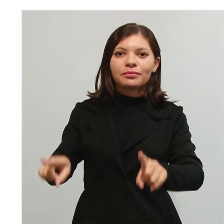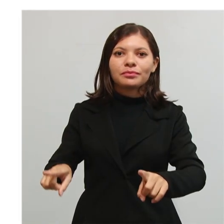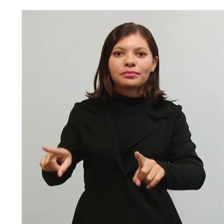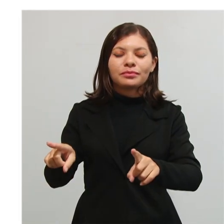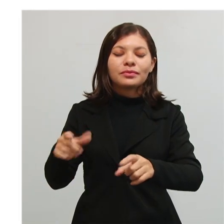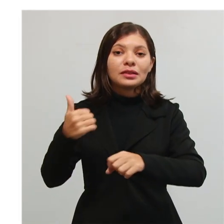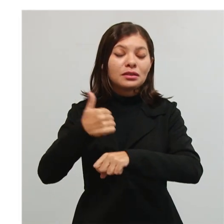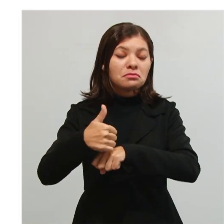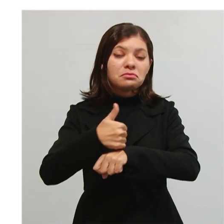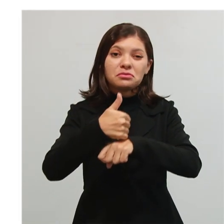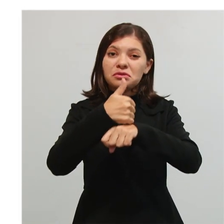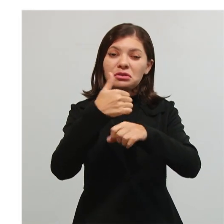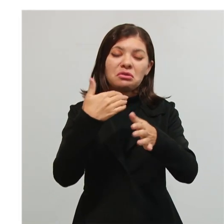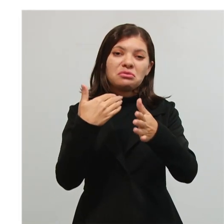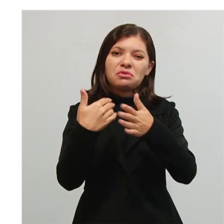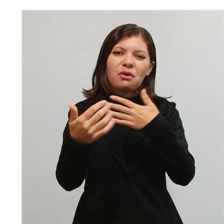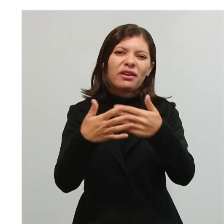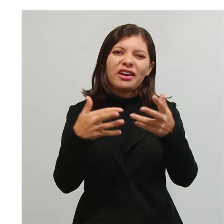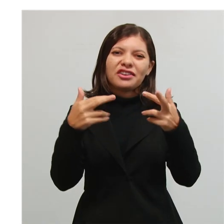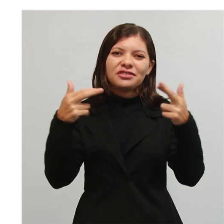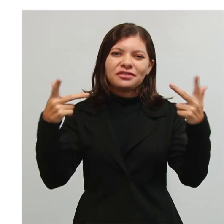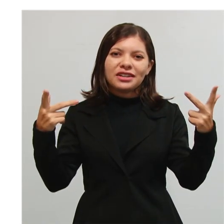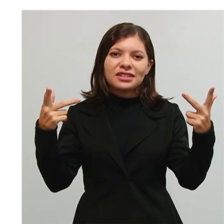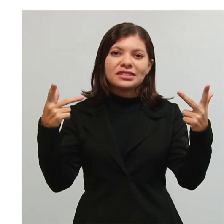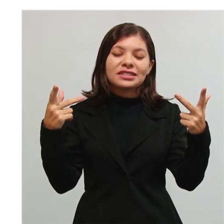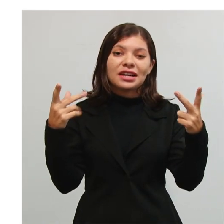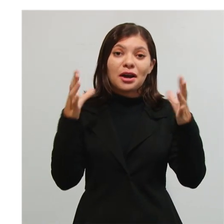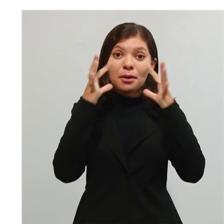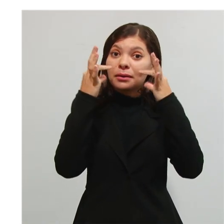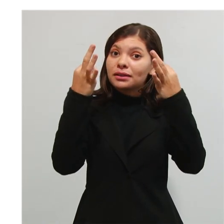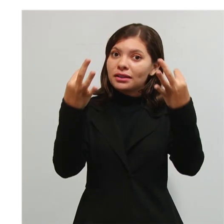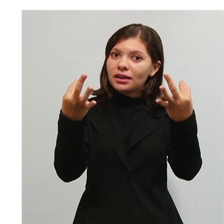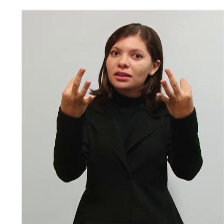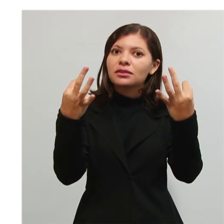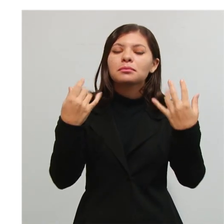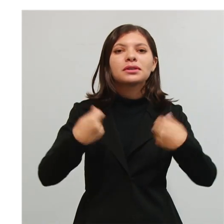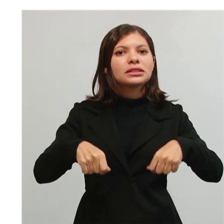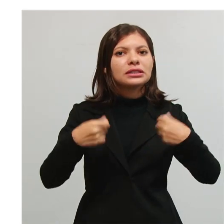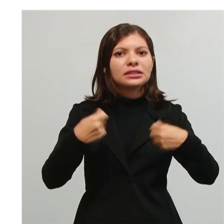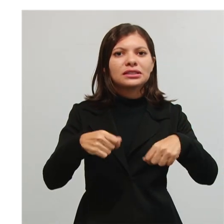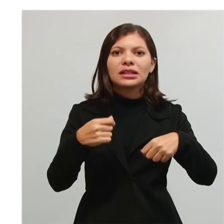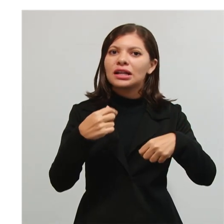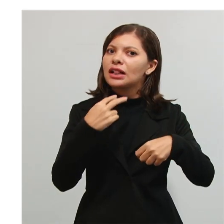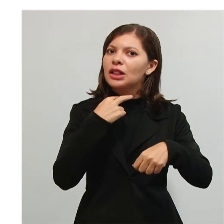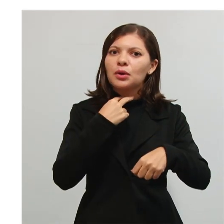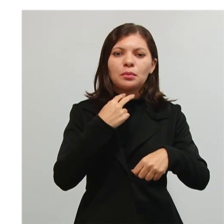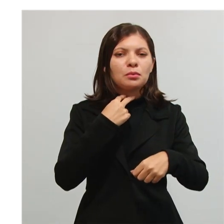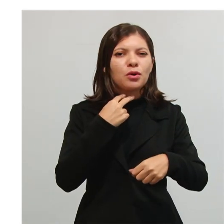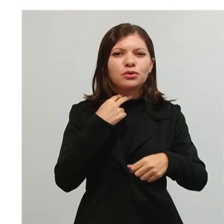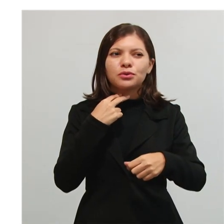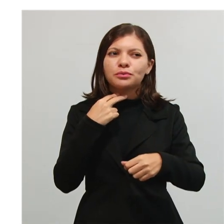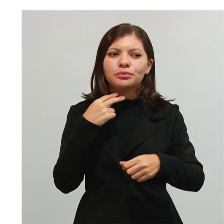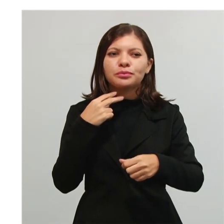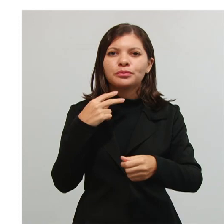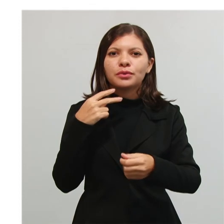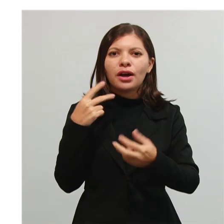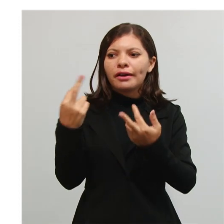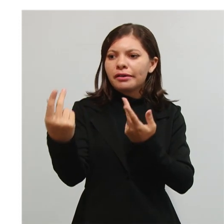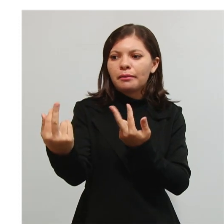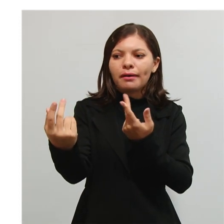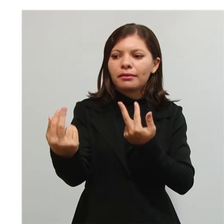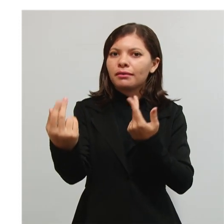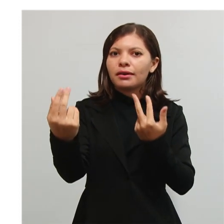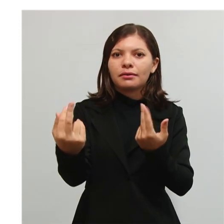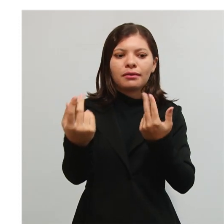que ele vá trabalhar ele precisa se atentar esse detalhe não posso seguir o mesmo script atendendo